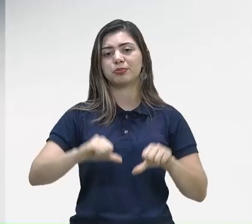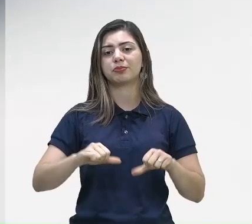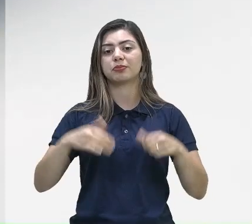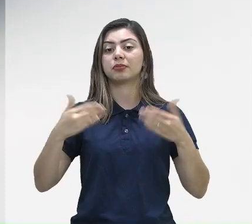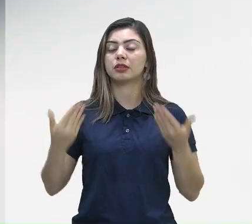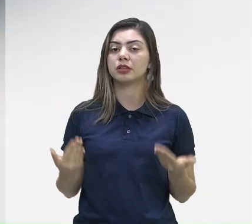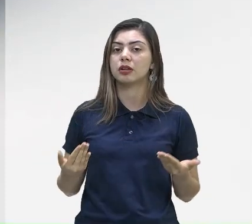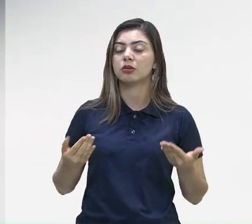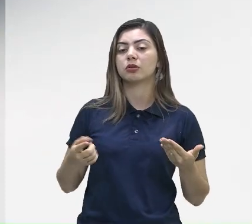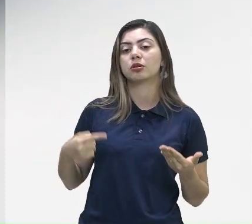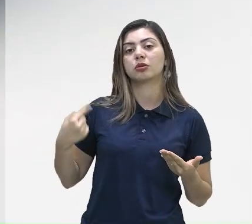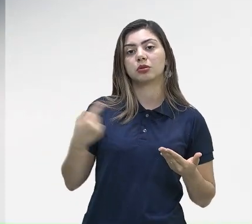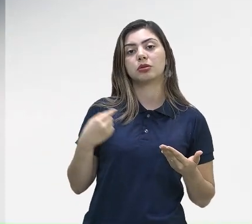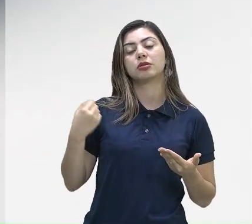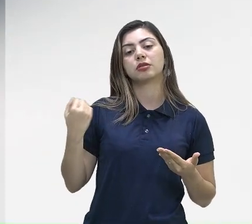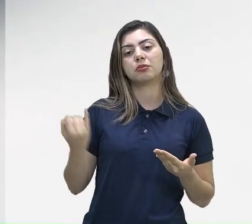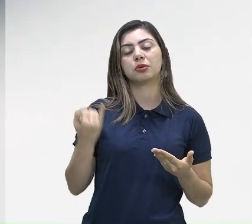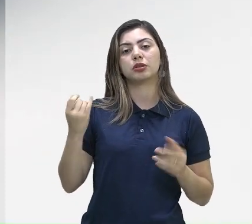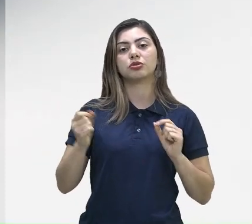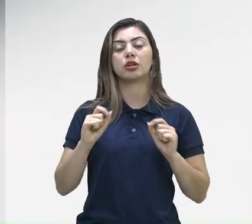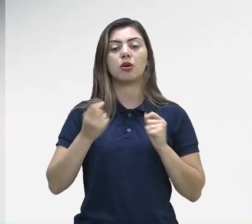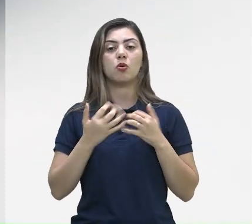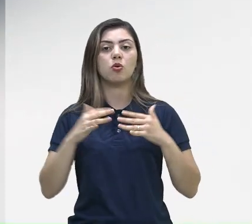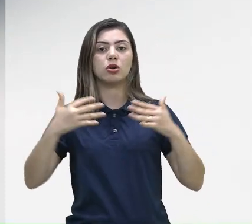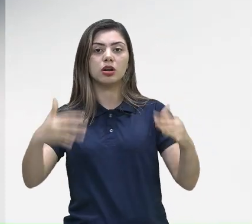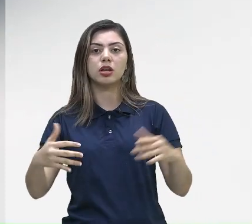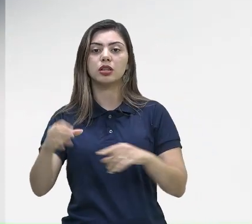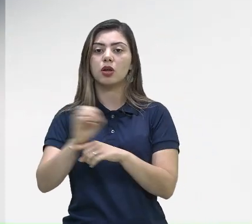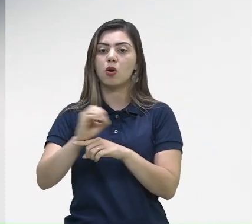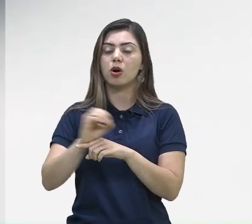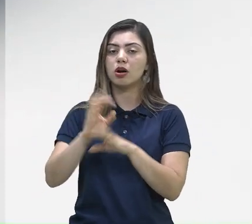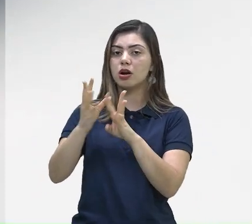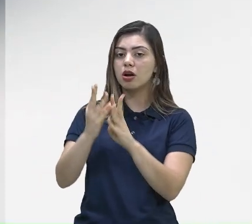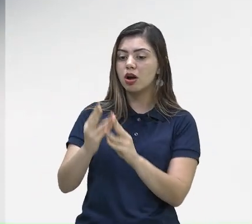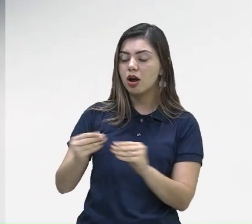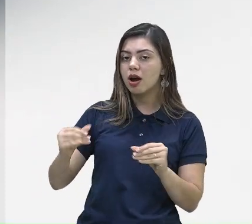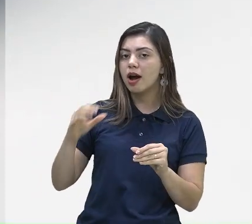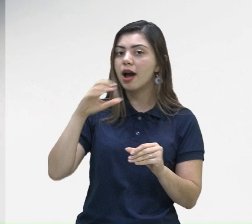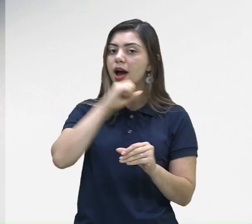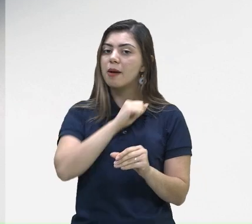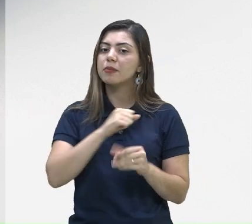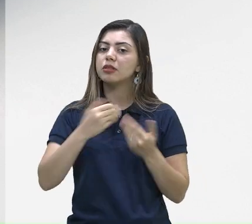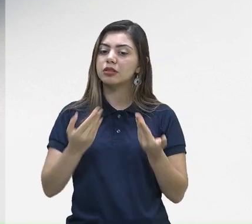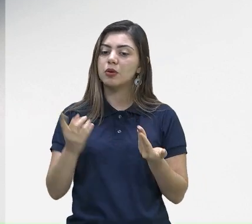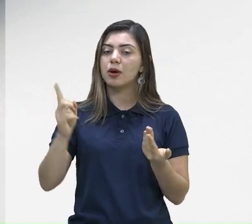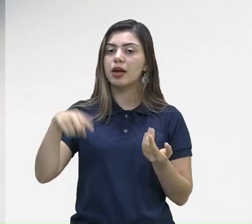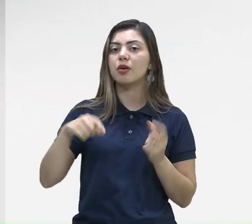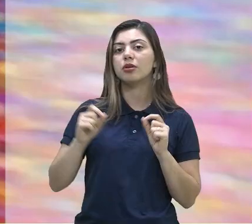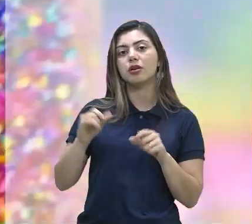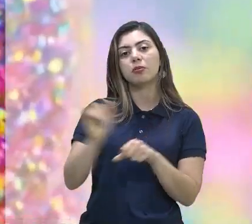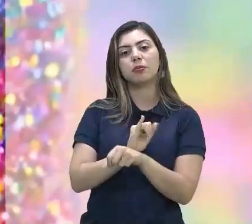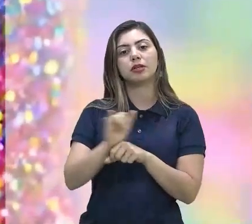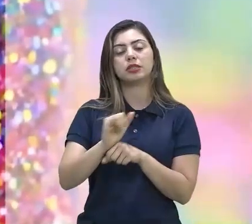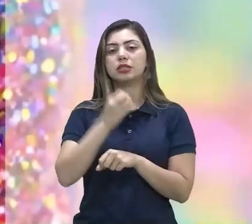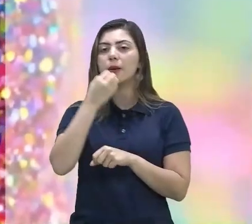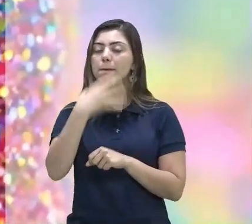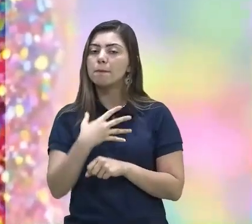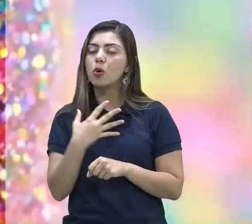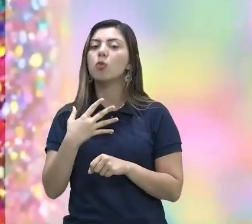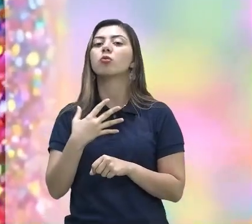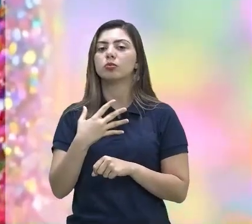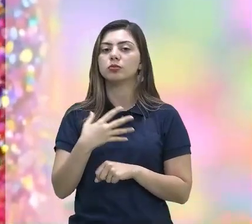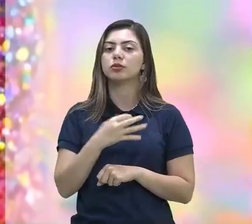o glitter biodegradável, ele surge como uma alternativa sustentável, que é